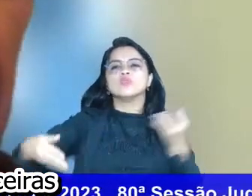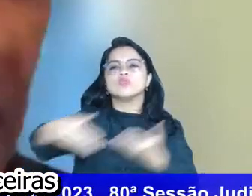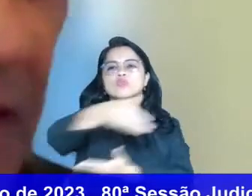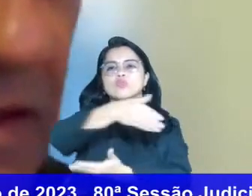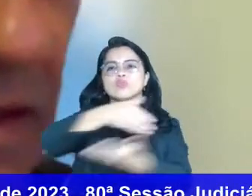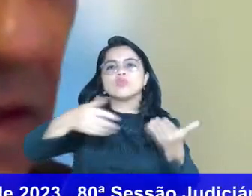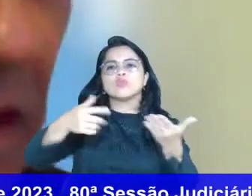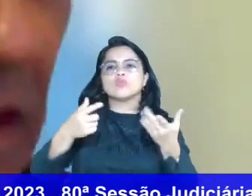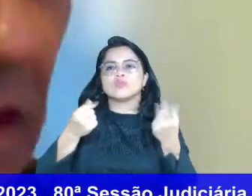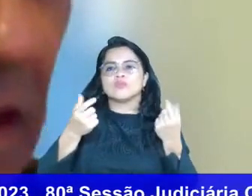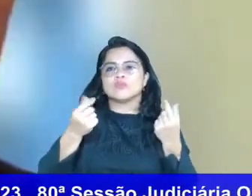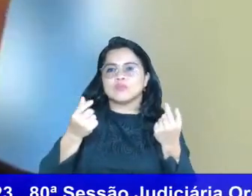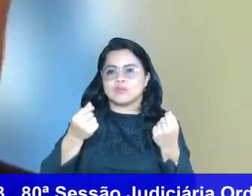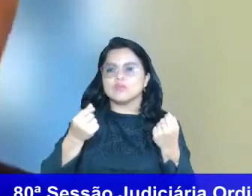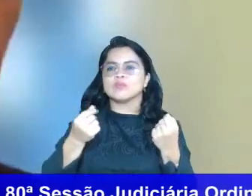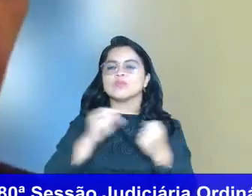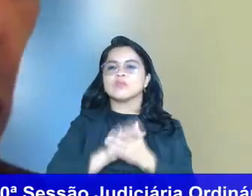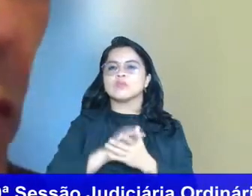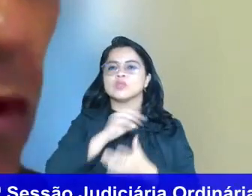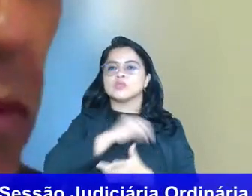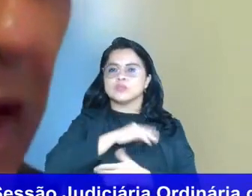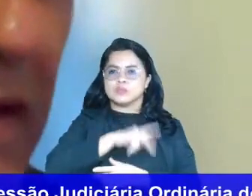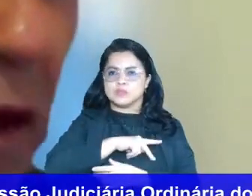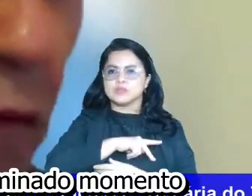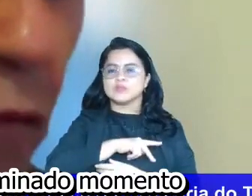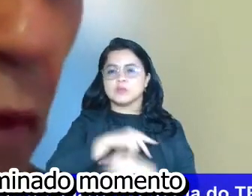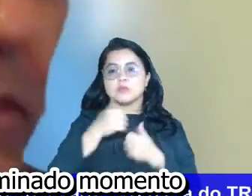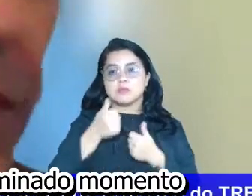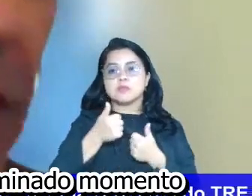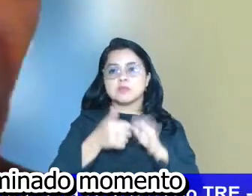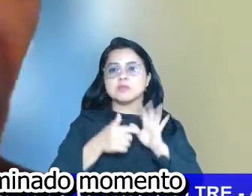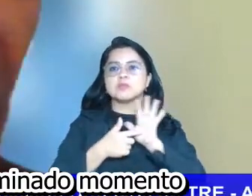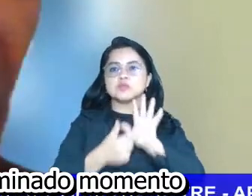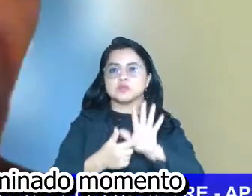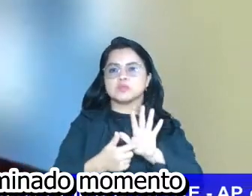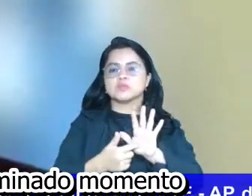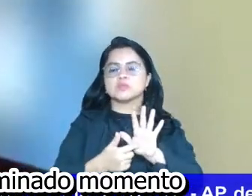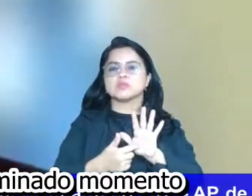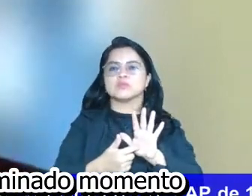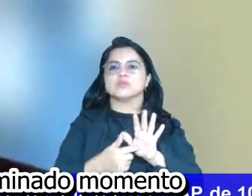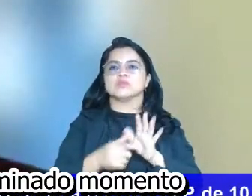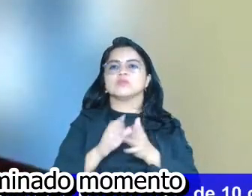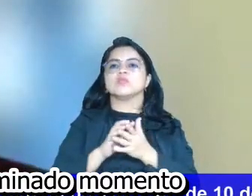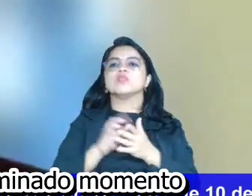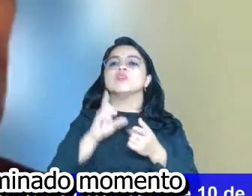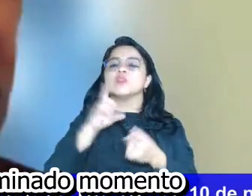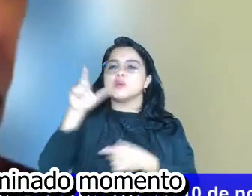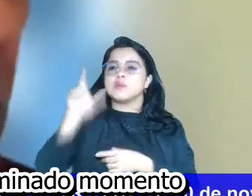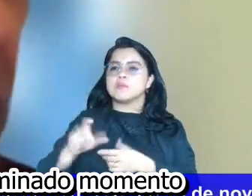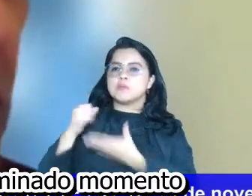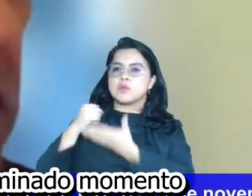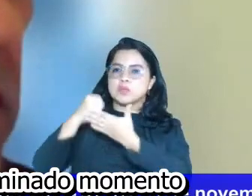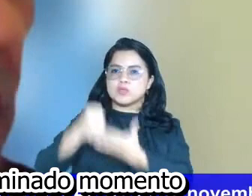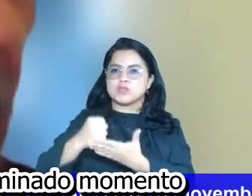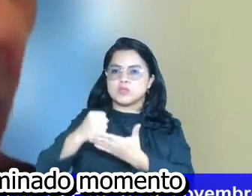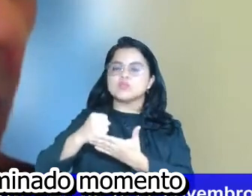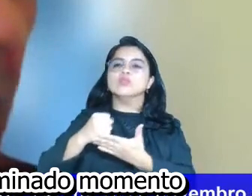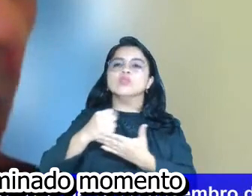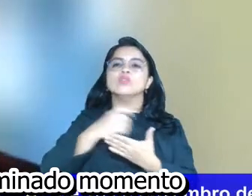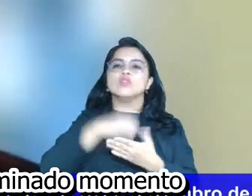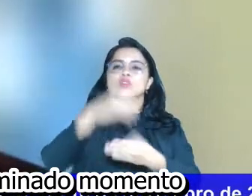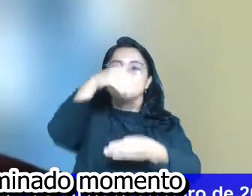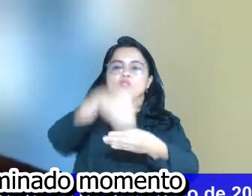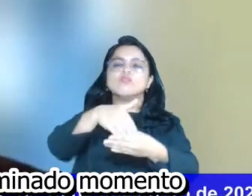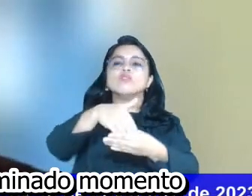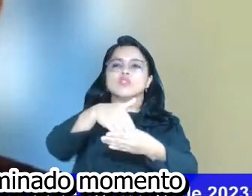transferências financeiras que o Ministério Público muito bem ressalvou, a alguns apoiadores em troca de votos.